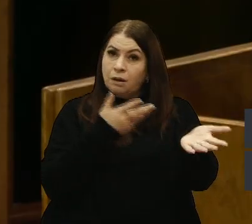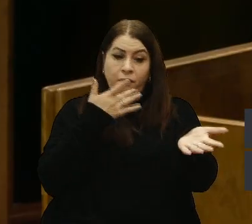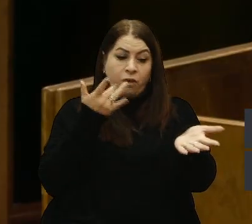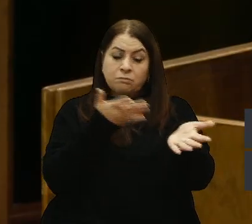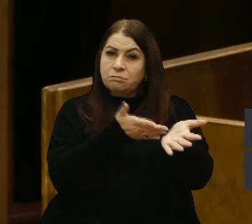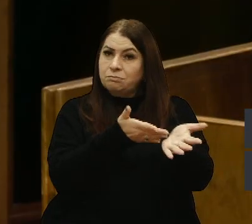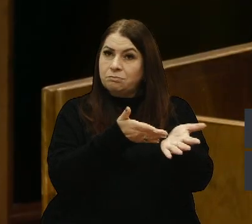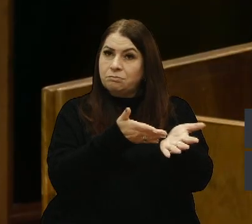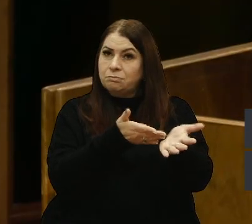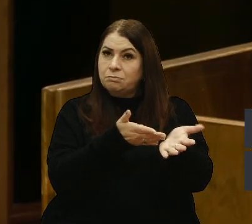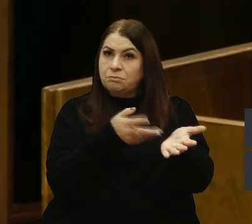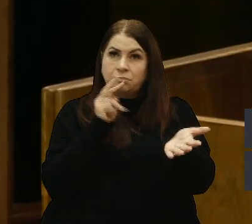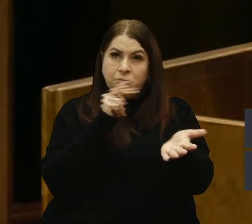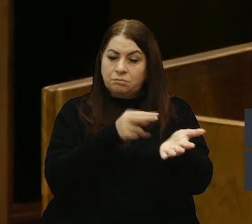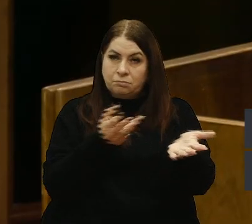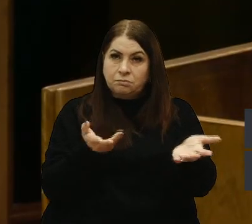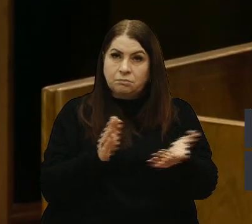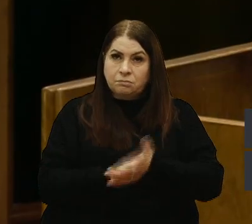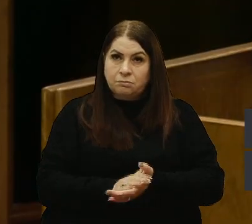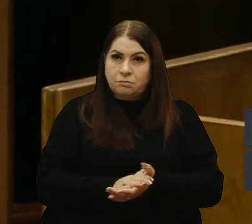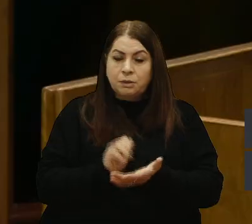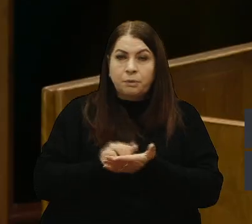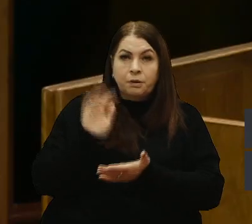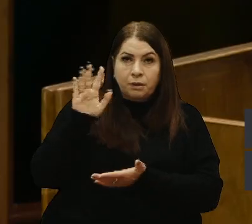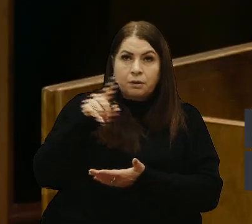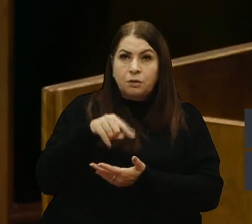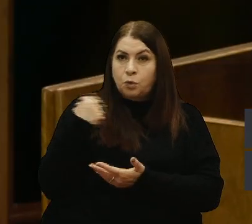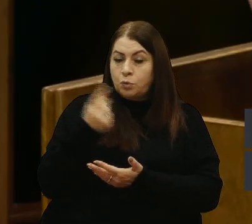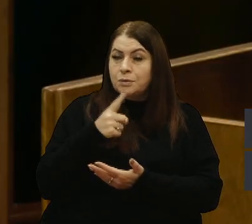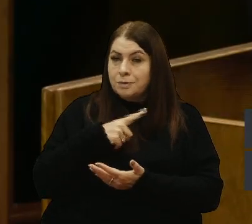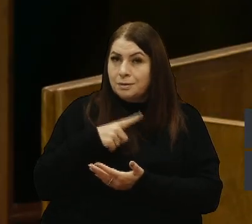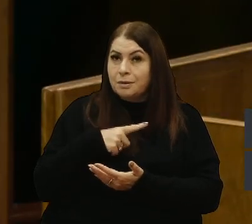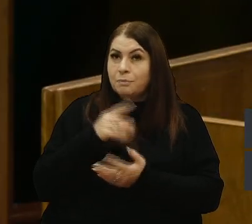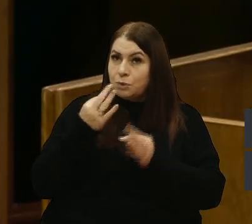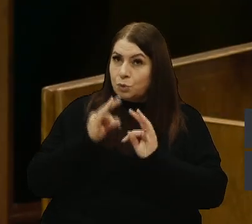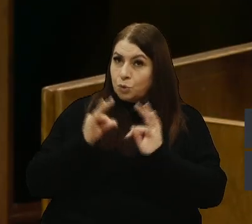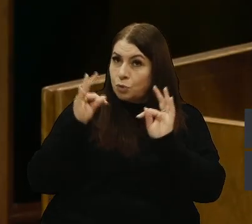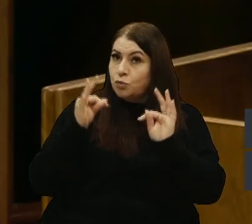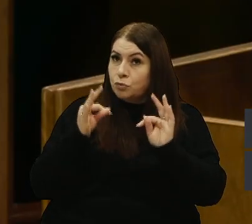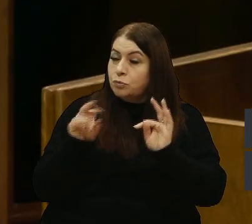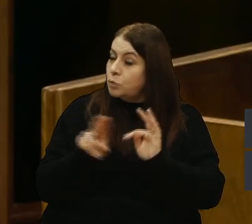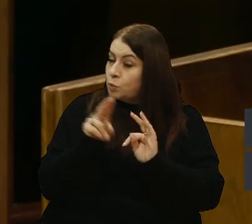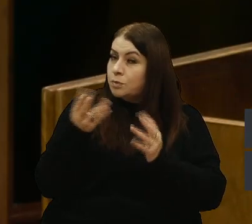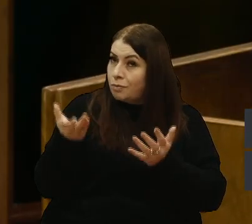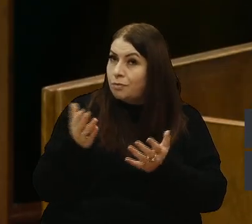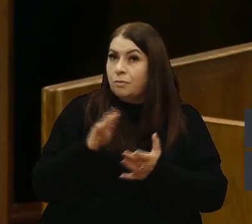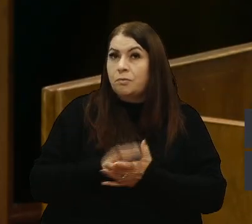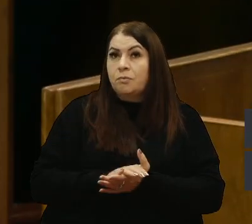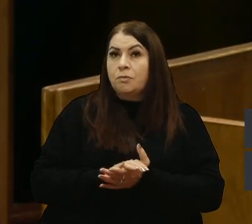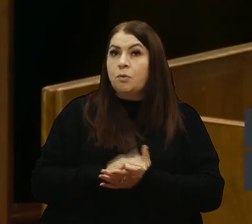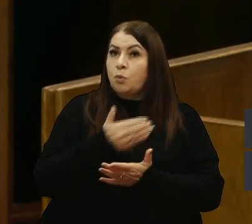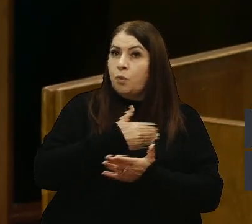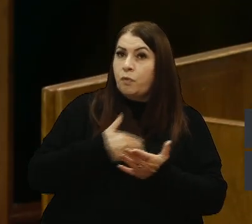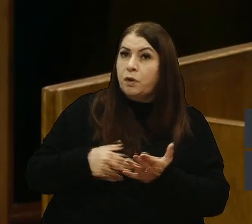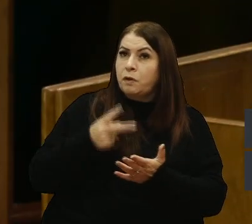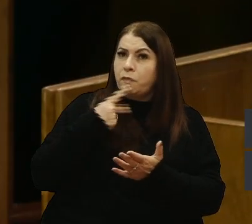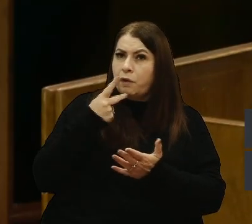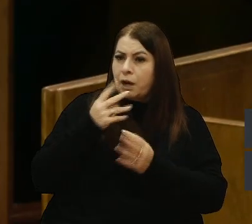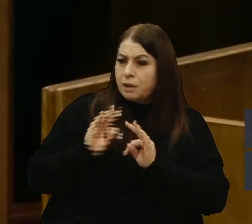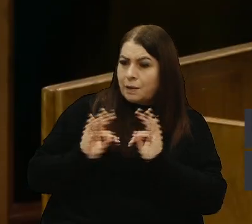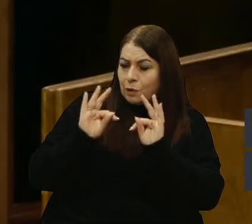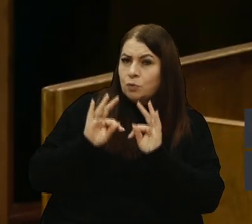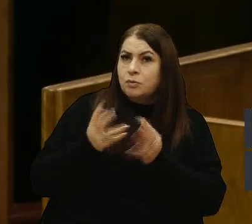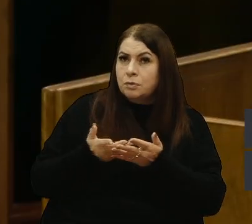na palma da mão. Uma parte, vereador. A gente tem a tecnologia, nós temos que usar ela. O governo fala tanto de